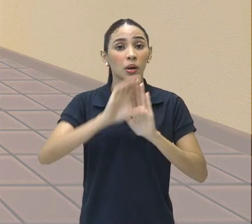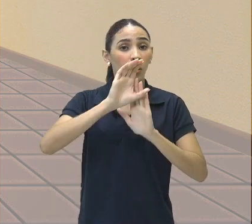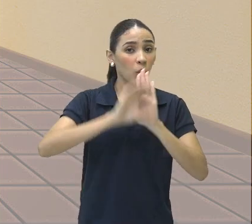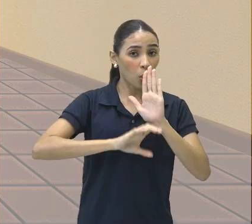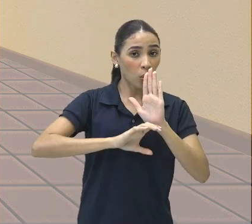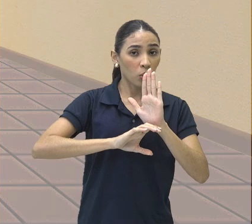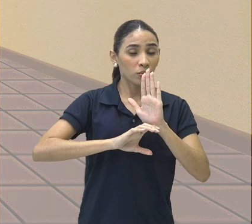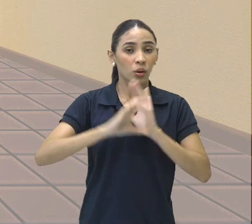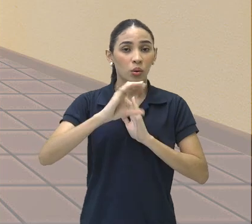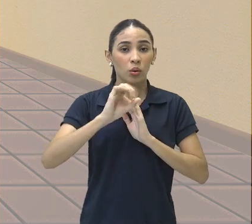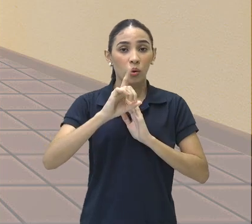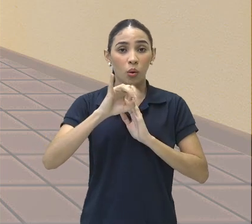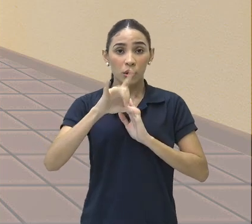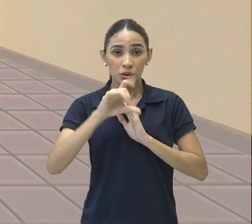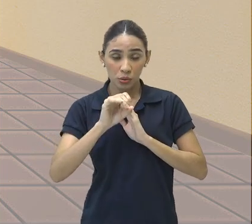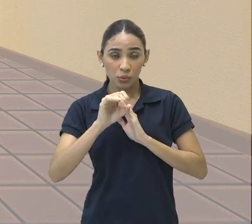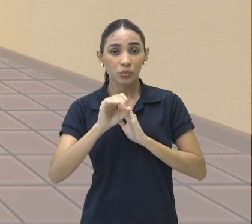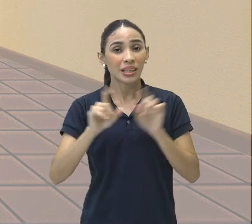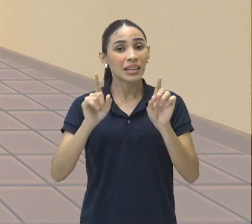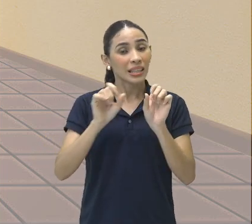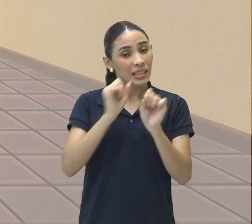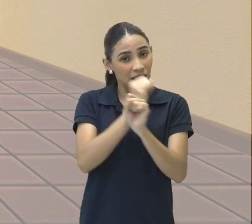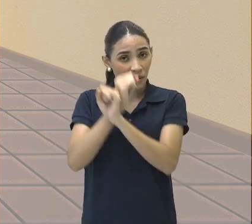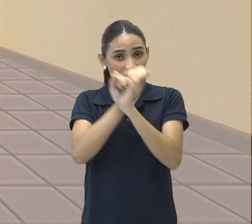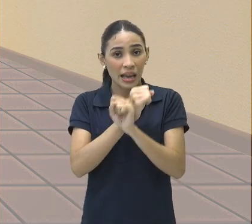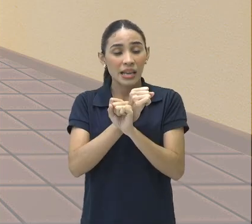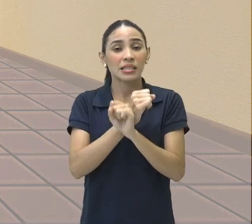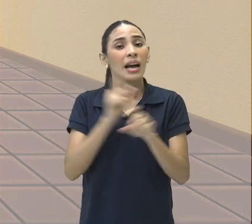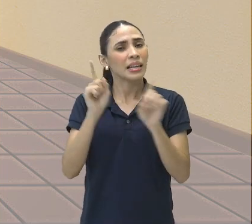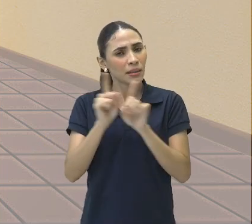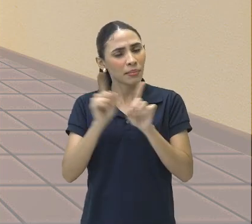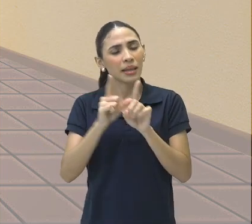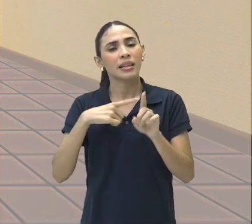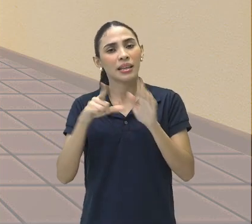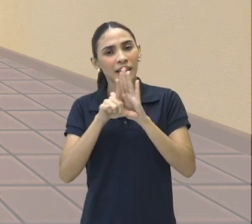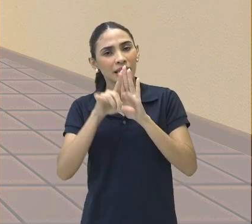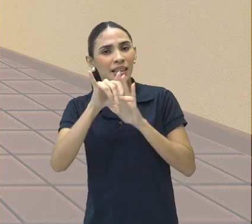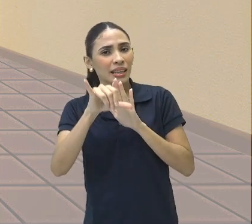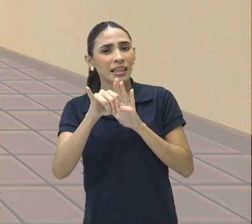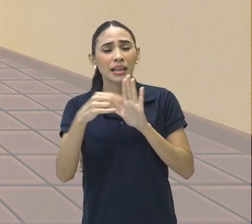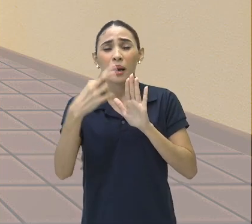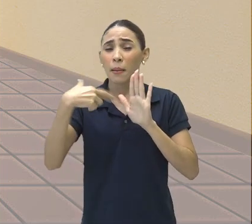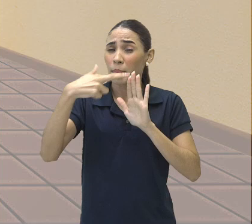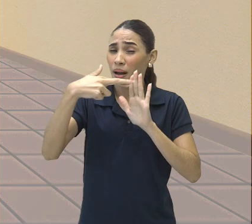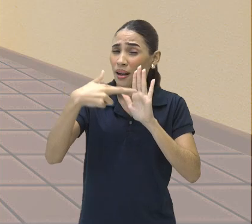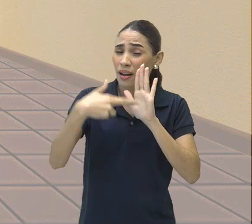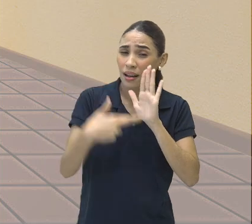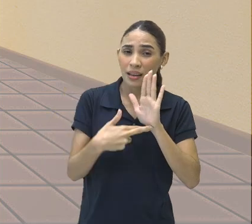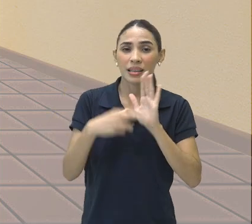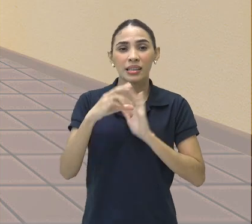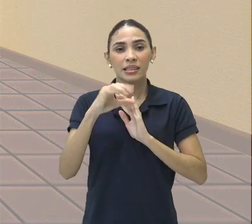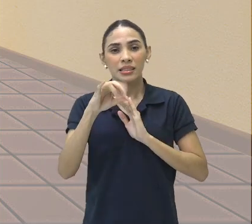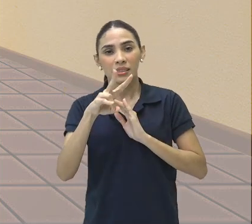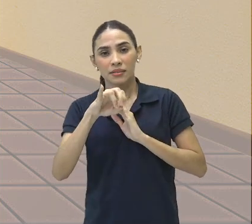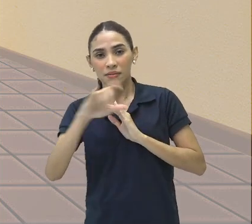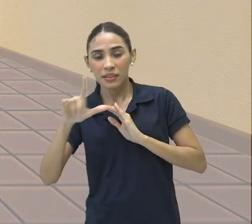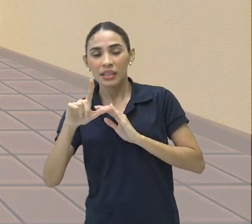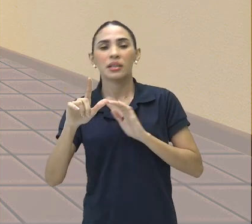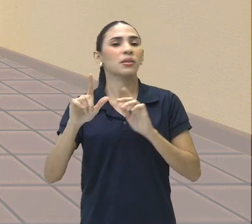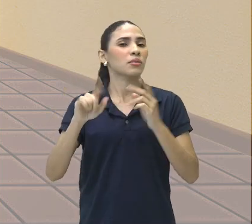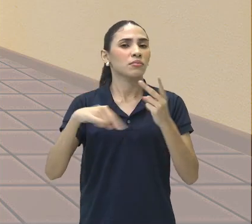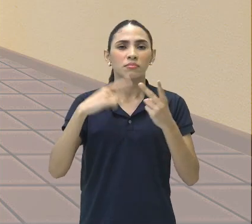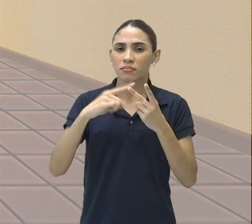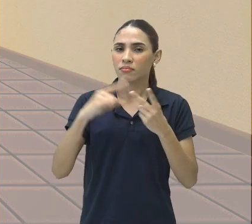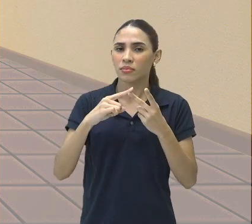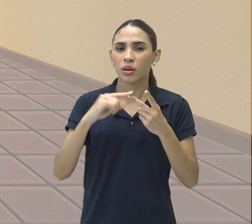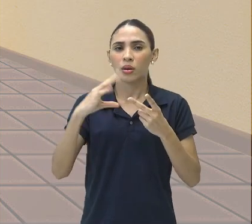que é o Código de Defesa do Consumidor, e tem uma série de leis tributárias, tem uma série de códigos ali civil, do comércio,